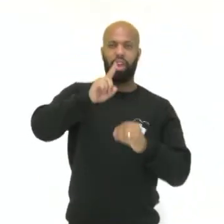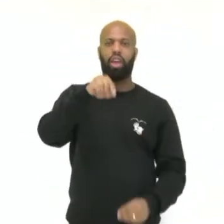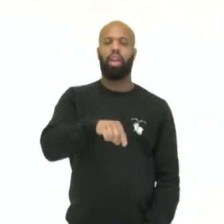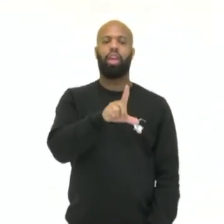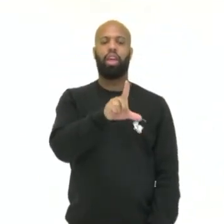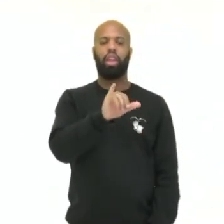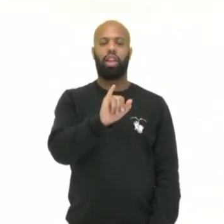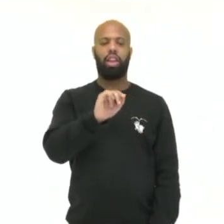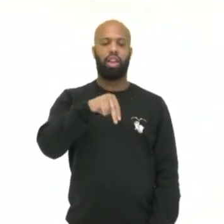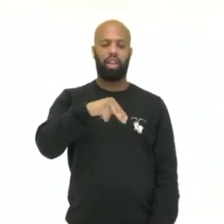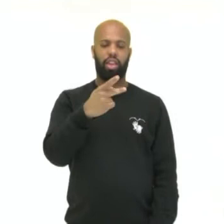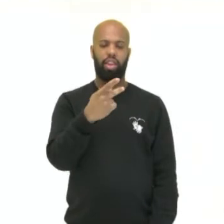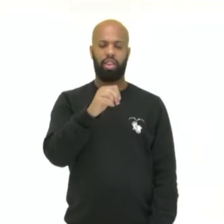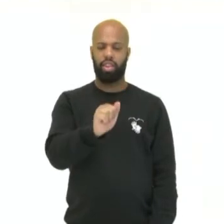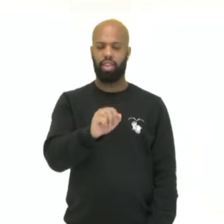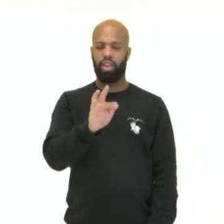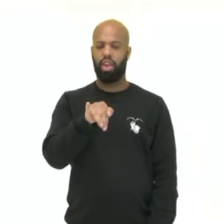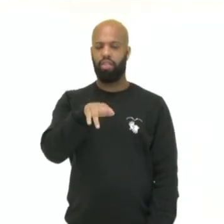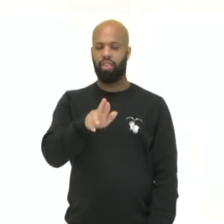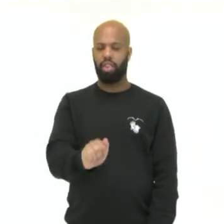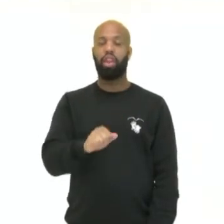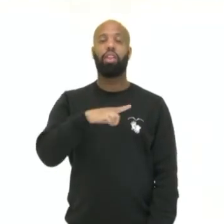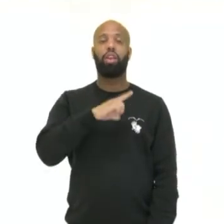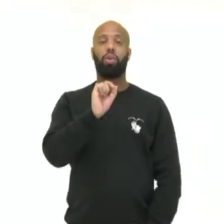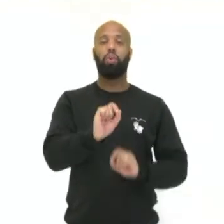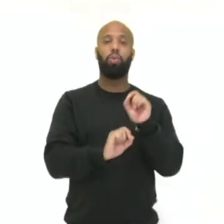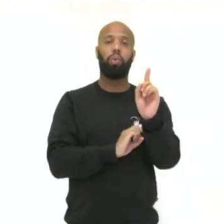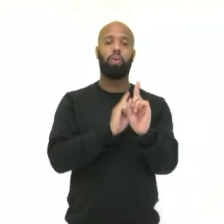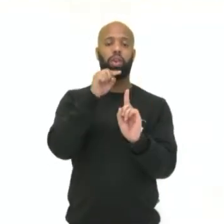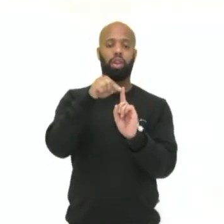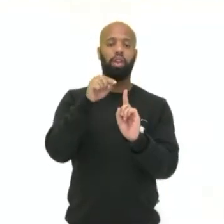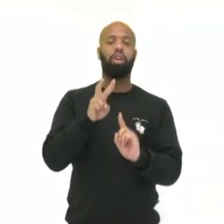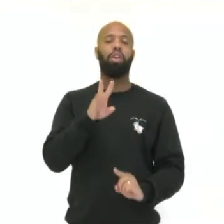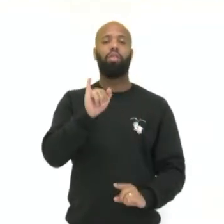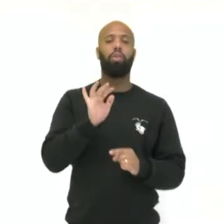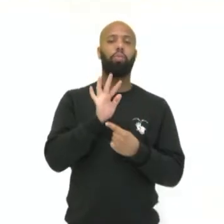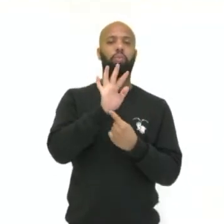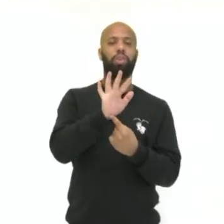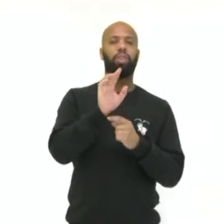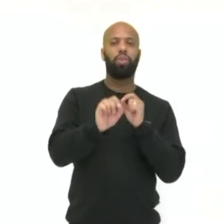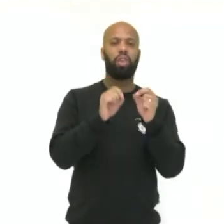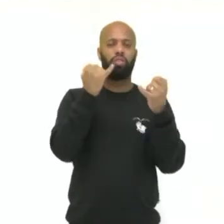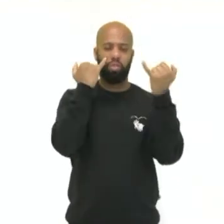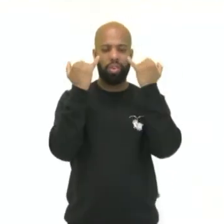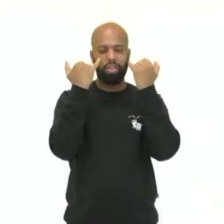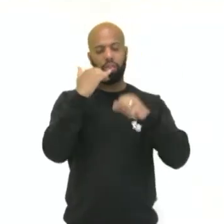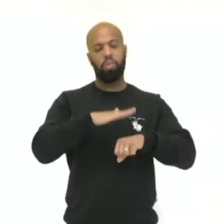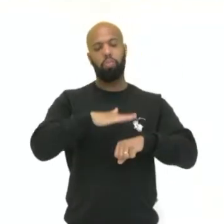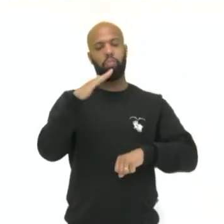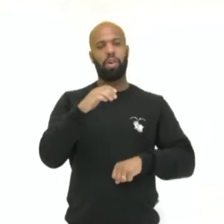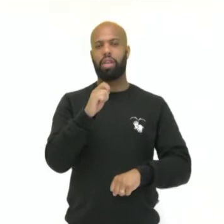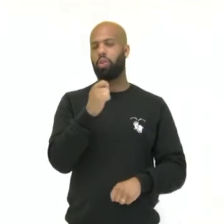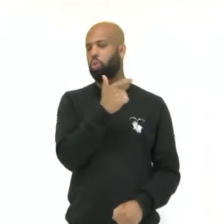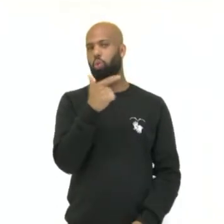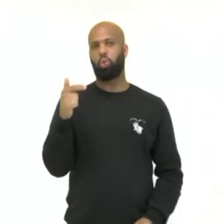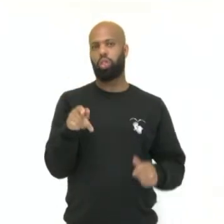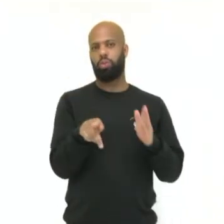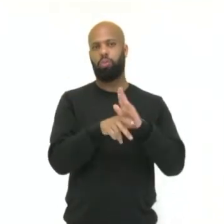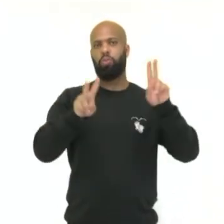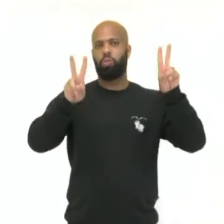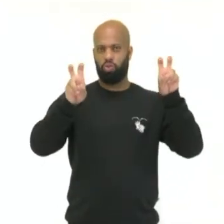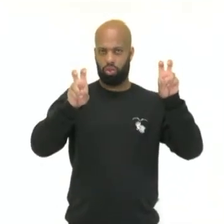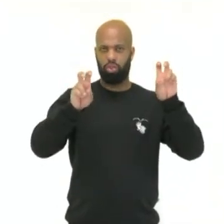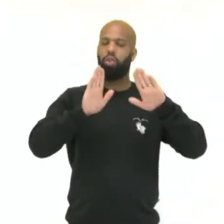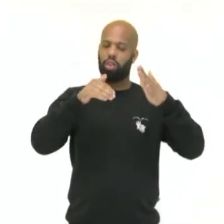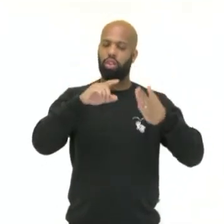linha fina, esse subtítulo, ela tem por objetivo de trazer uma informação a mais que não estava no título. Então, uma